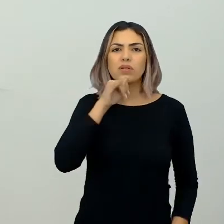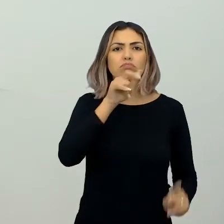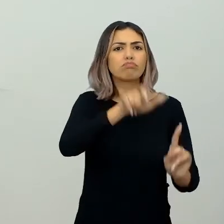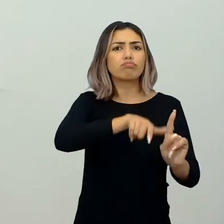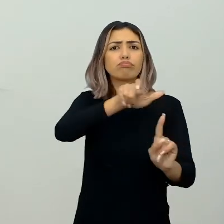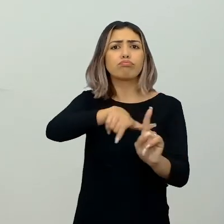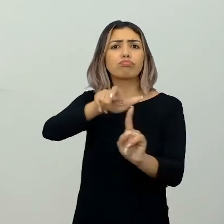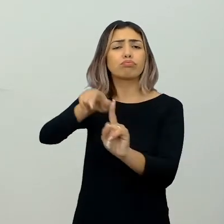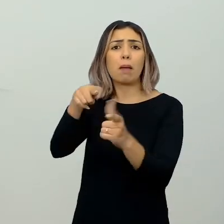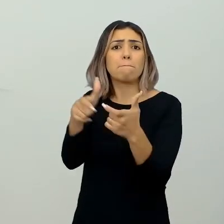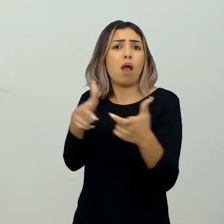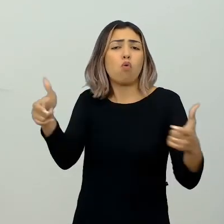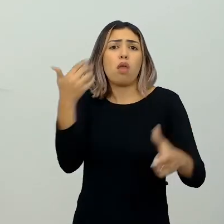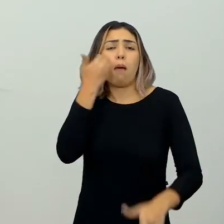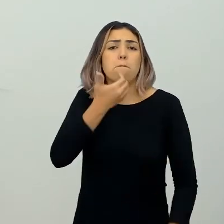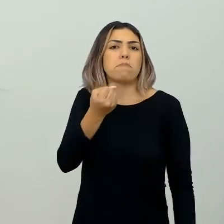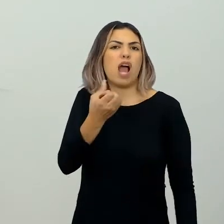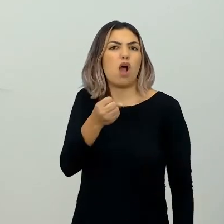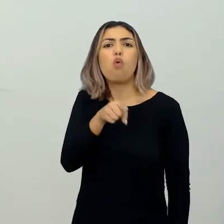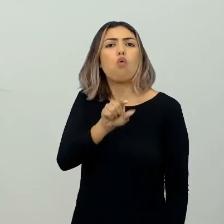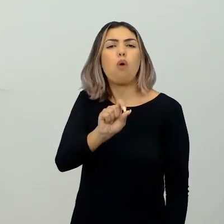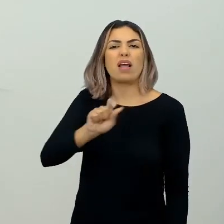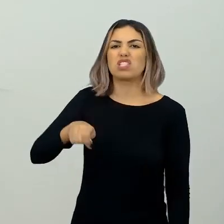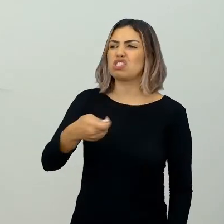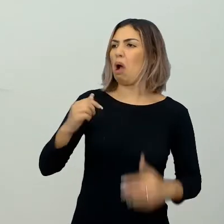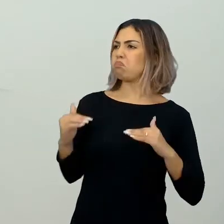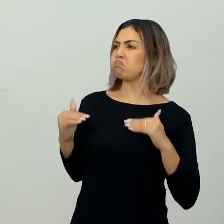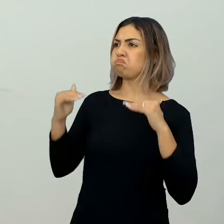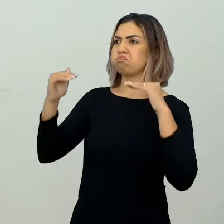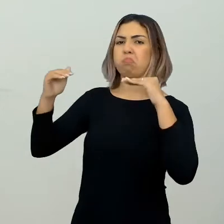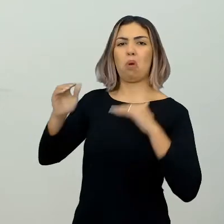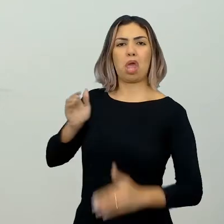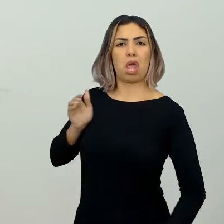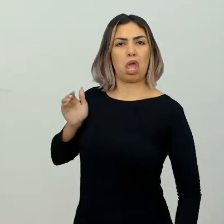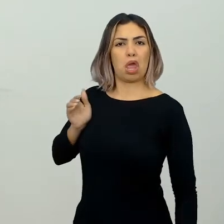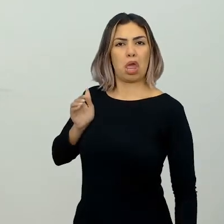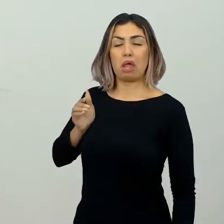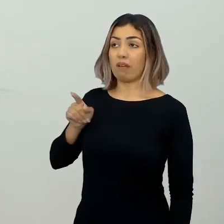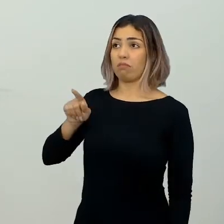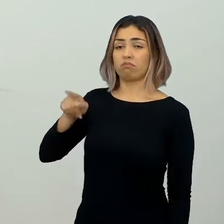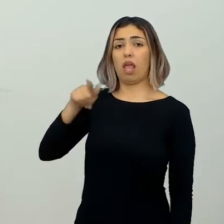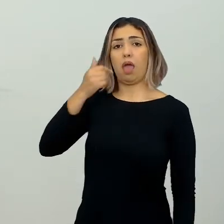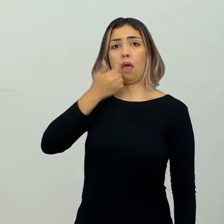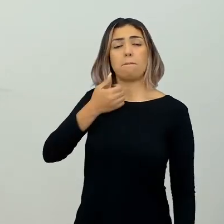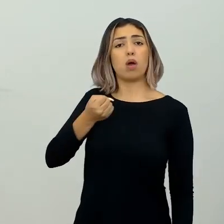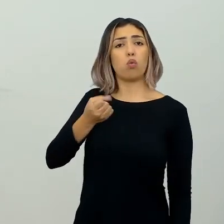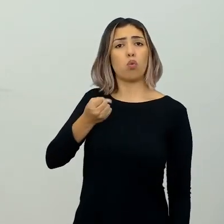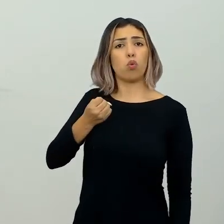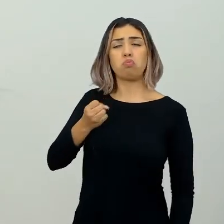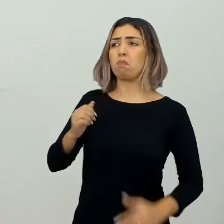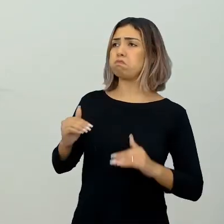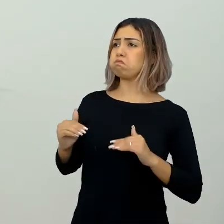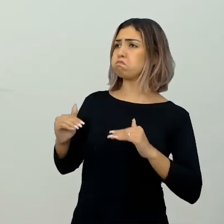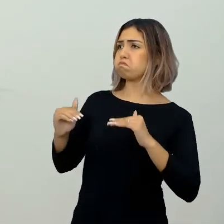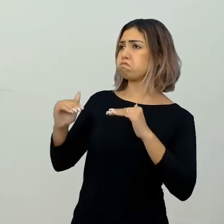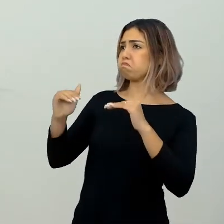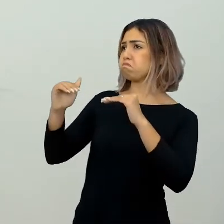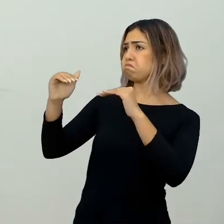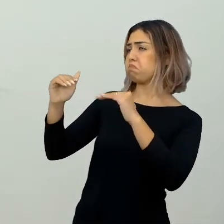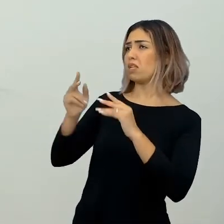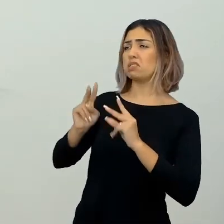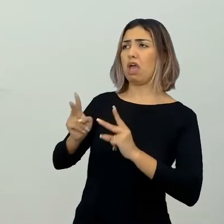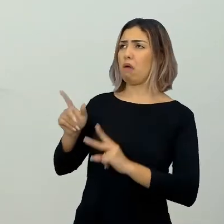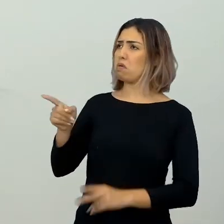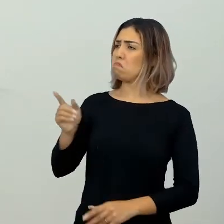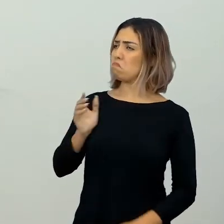personagens brancos eram os galãs, né? Ou as mocinhas, os mocinhos das histórias de novela,